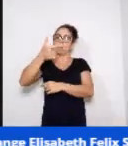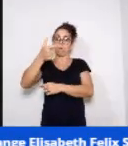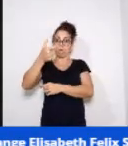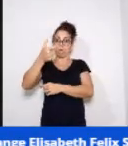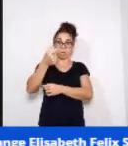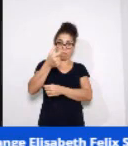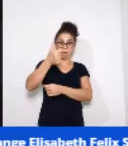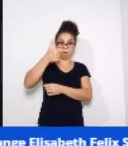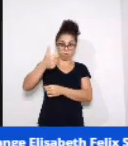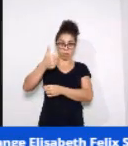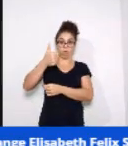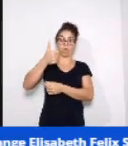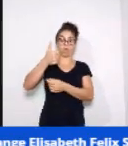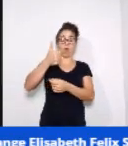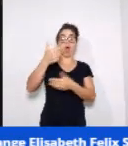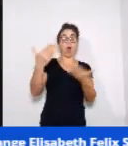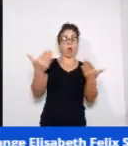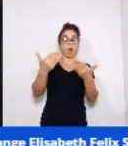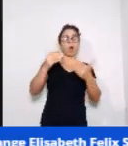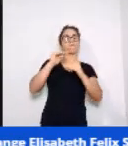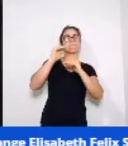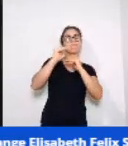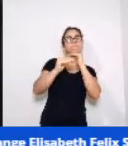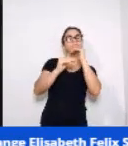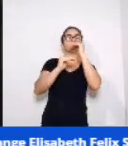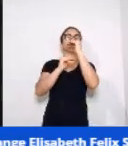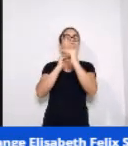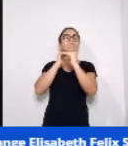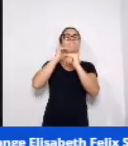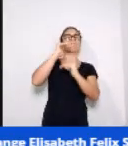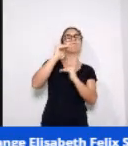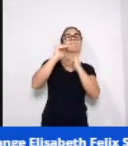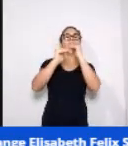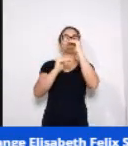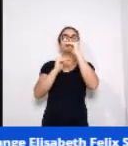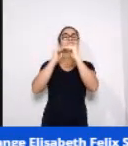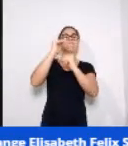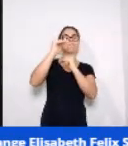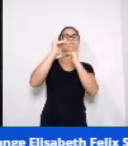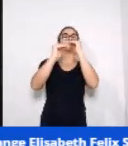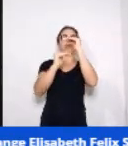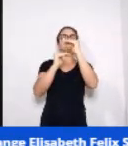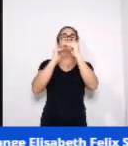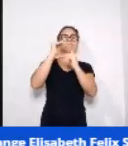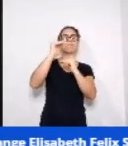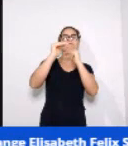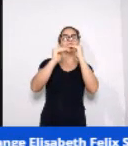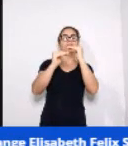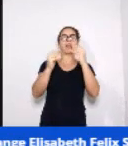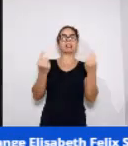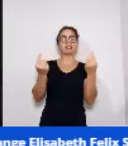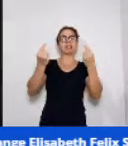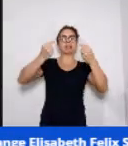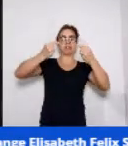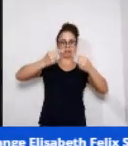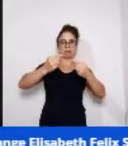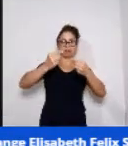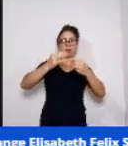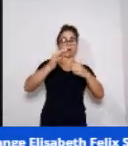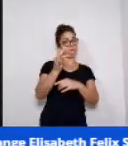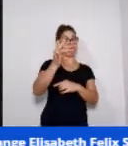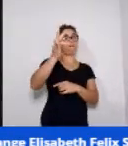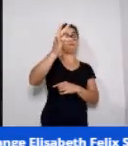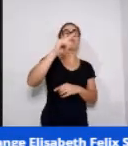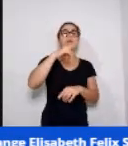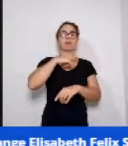estamos no ano de reconstrução. Em construção, professores. Isso sim, desafios à frente. Então, nós temos muito